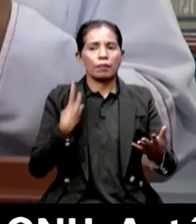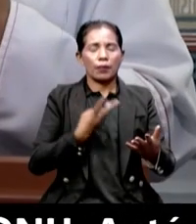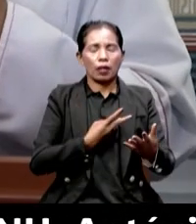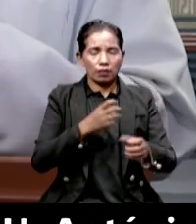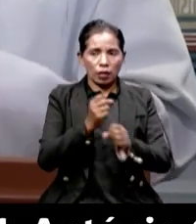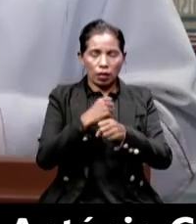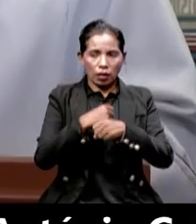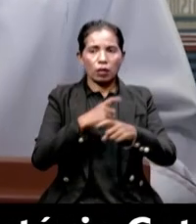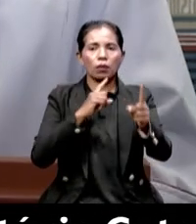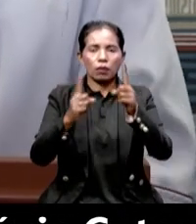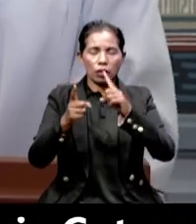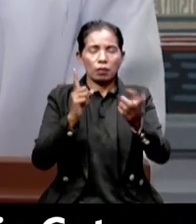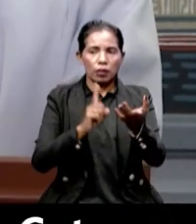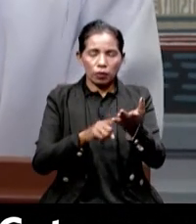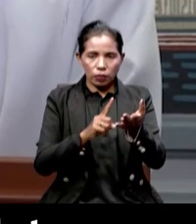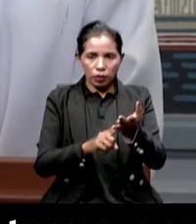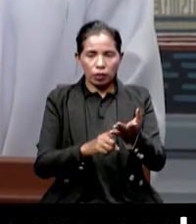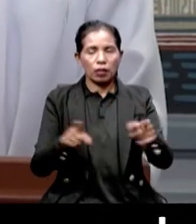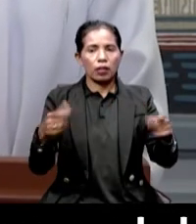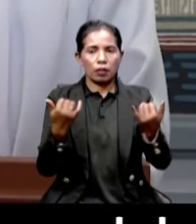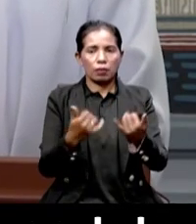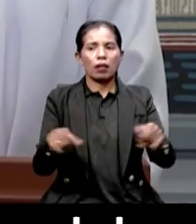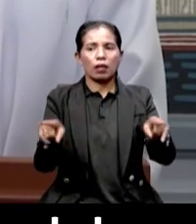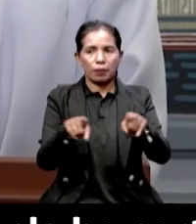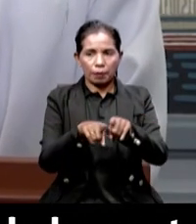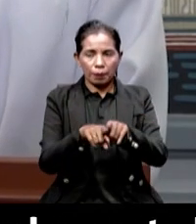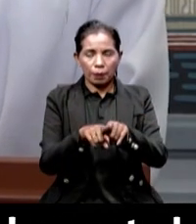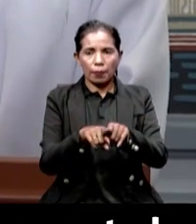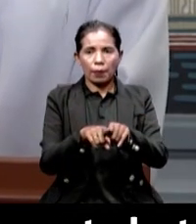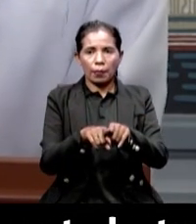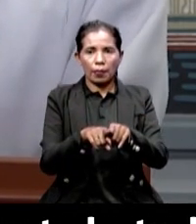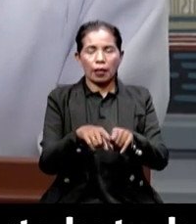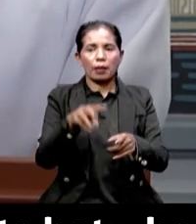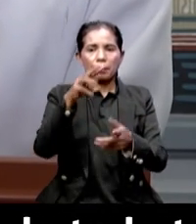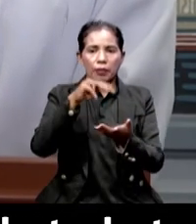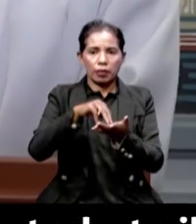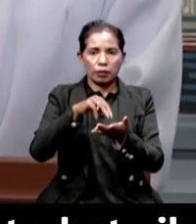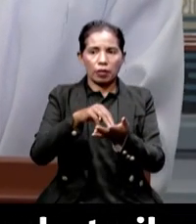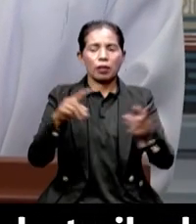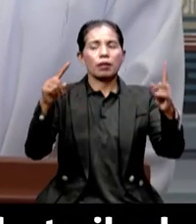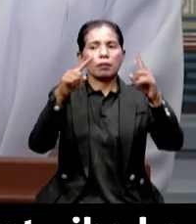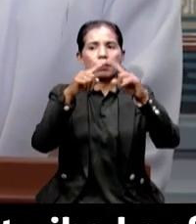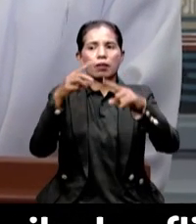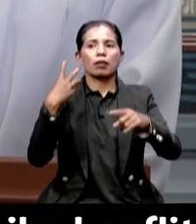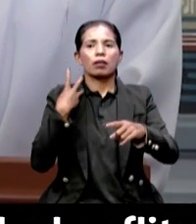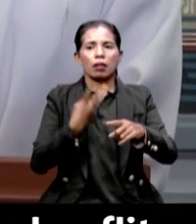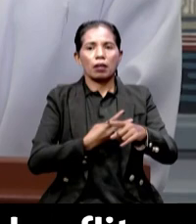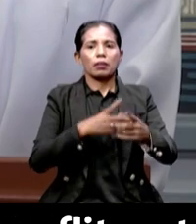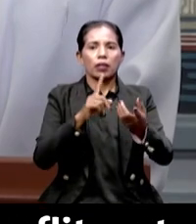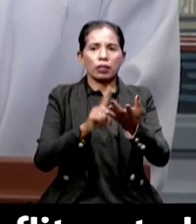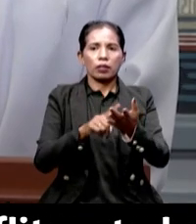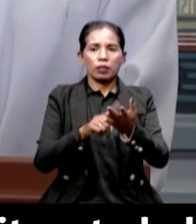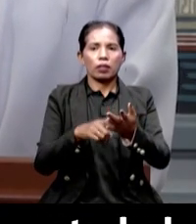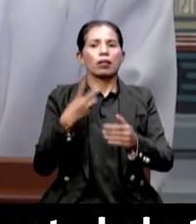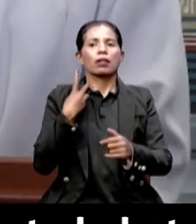mi quali, a me discute, e da Nema sai a nessa mos, a matéria, a minha discussão,